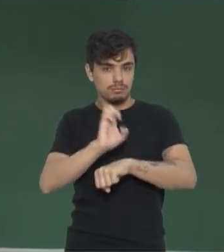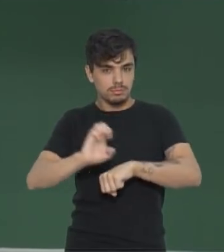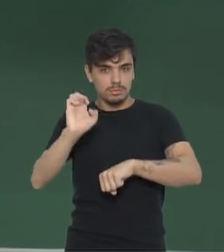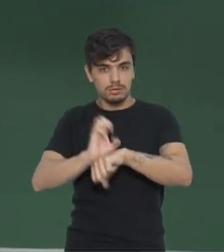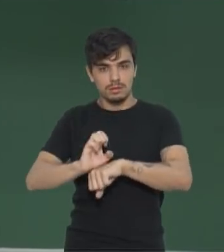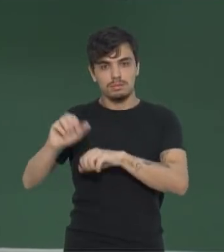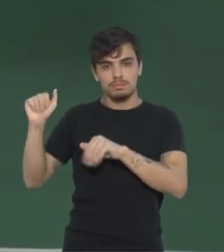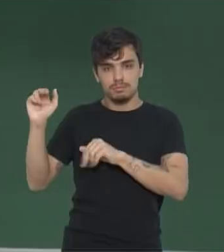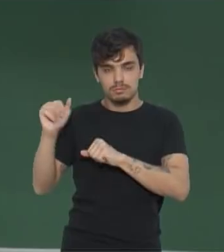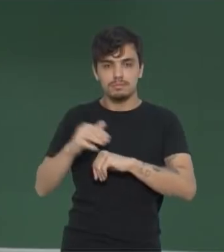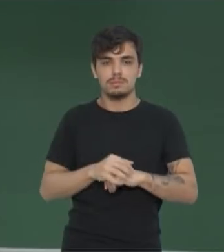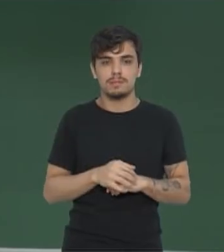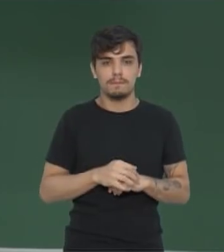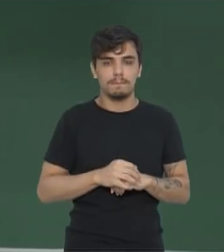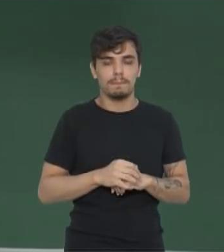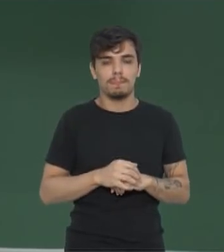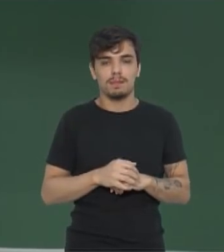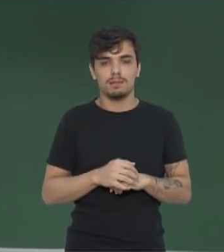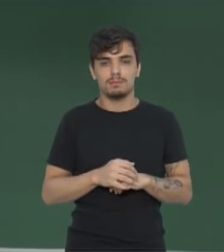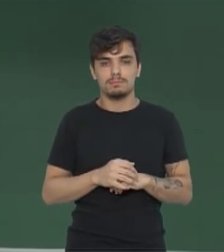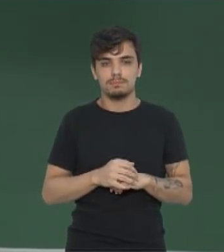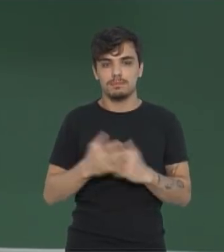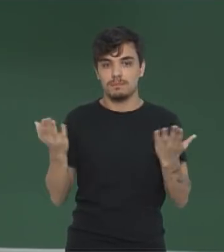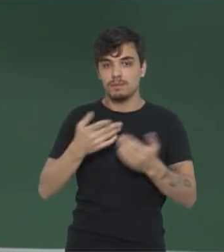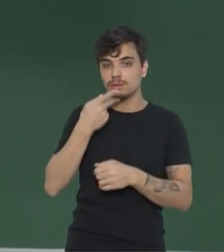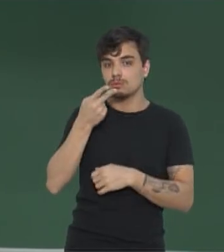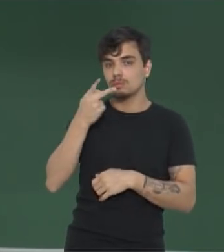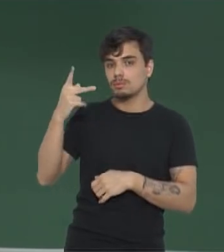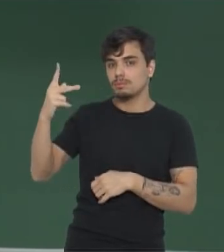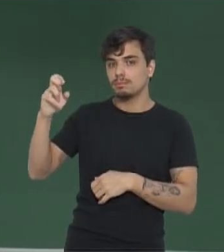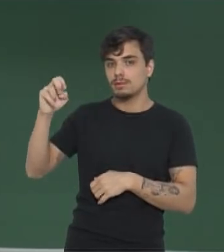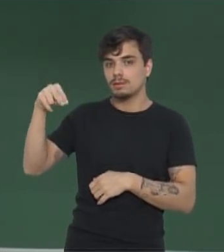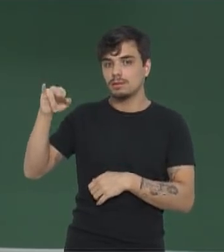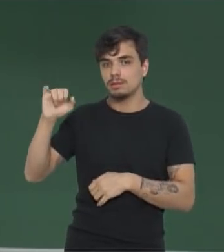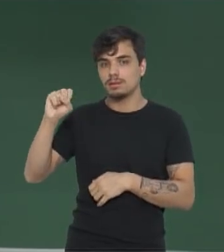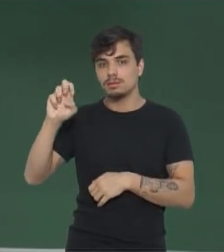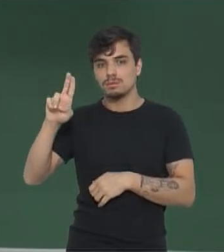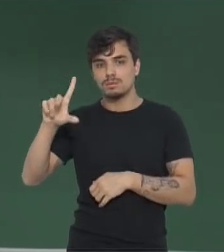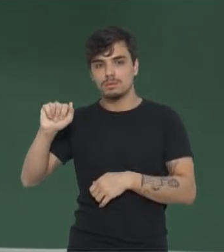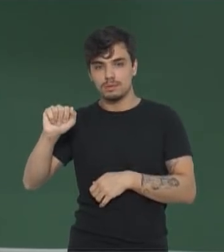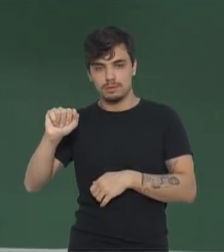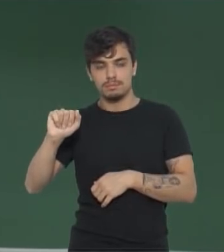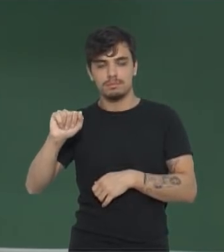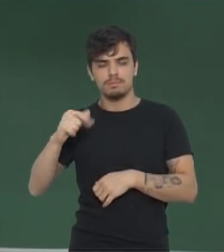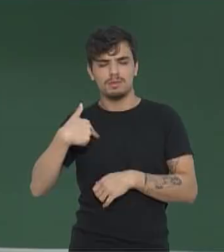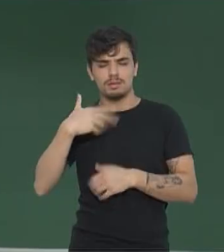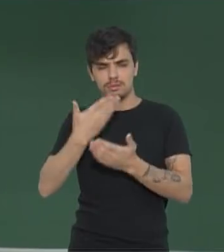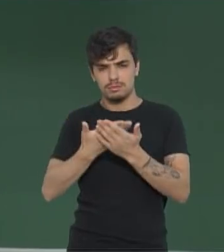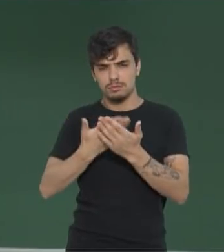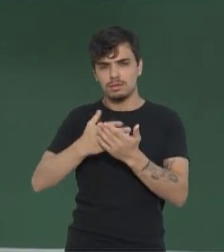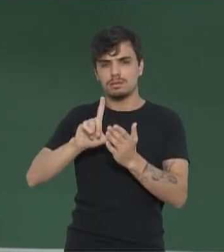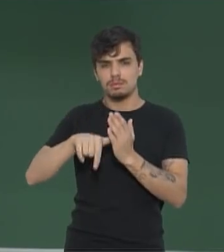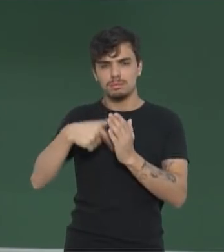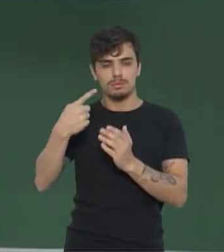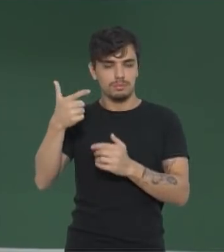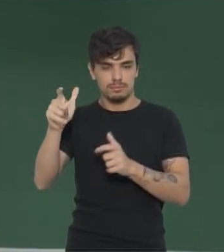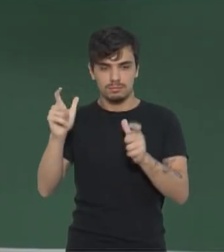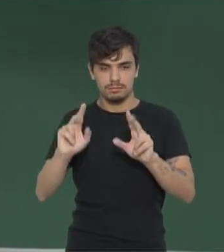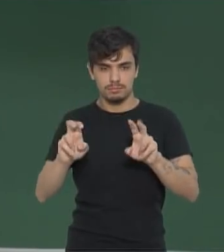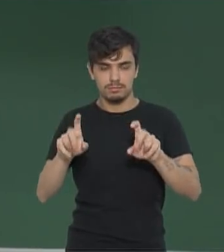Ibérica, da Península Ibérica. União Ibérica é outro assunto ainda, que vocês ainda vão estudar. Na Península